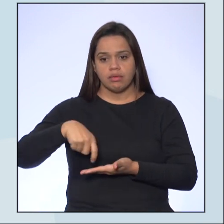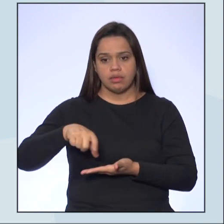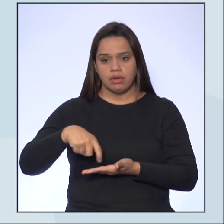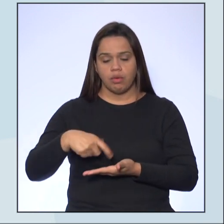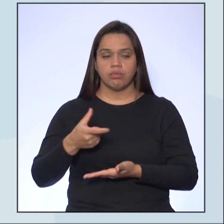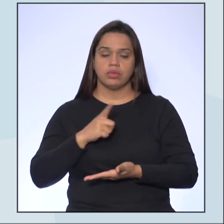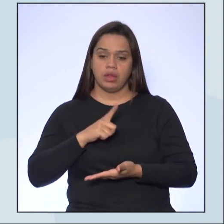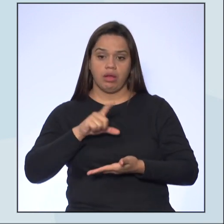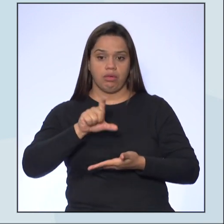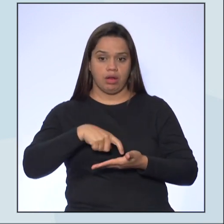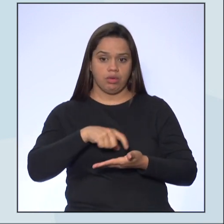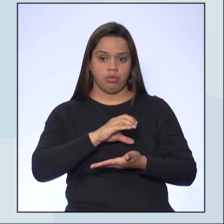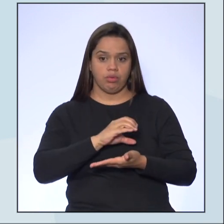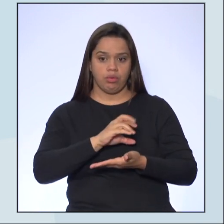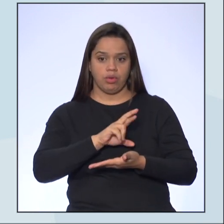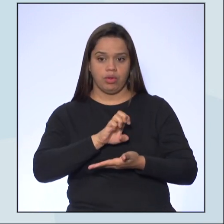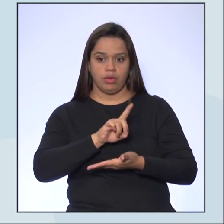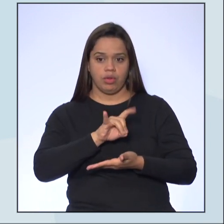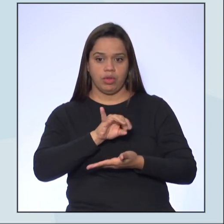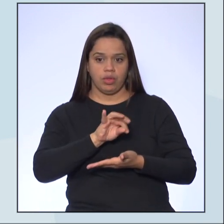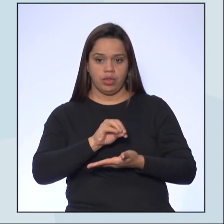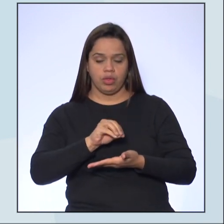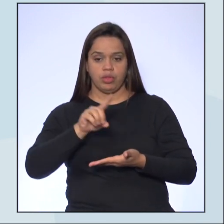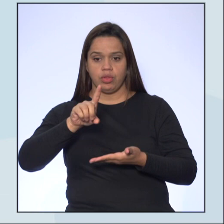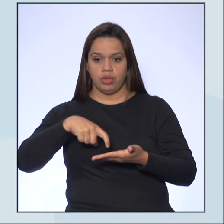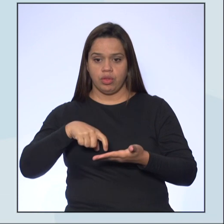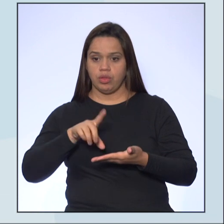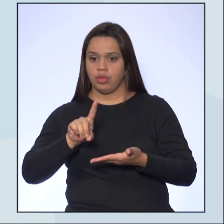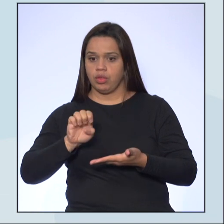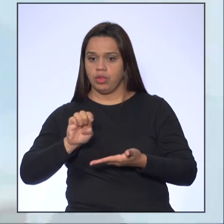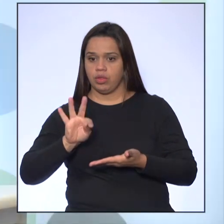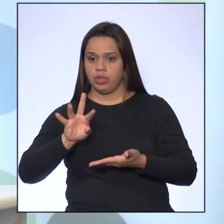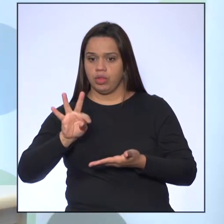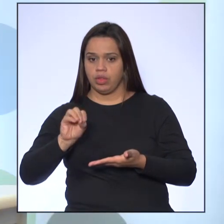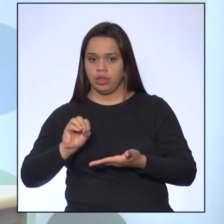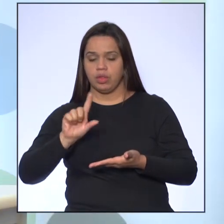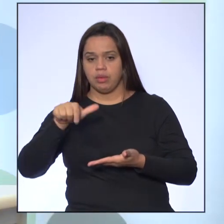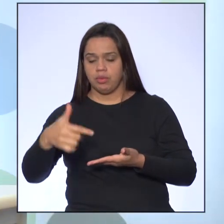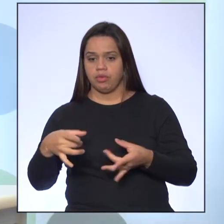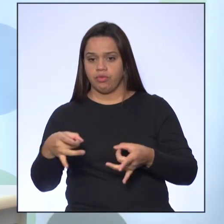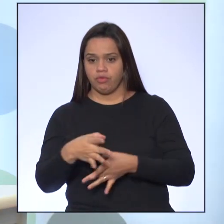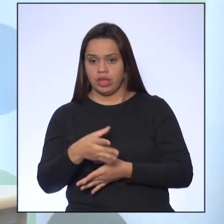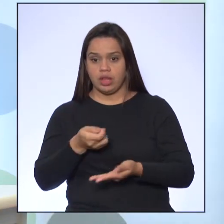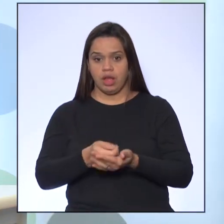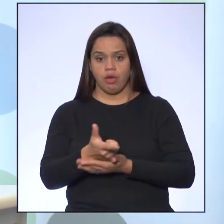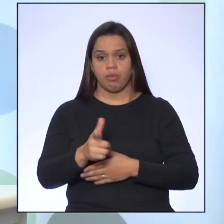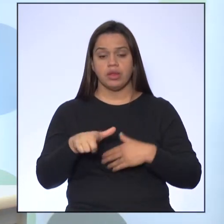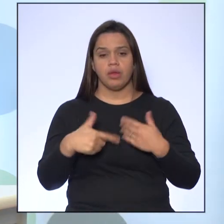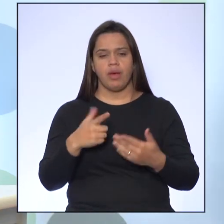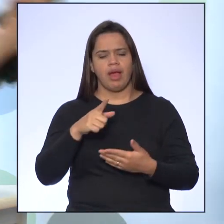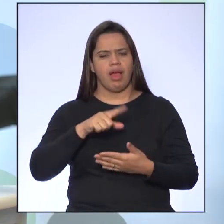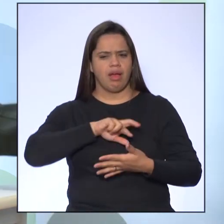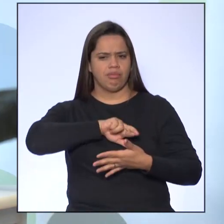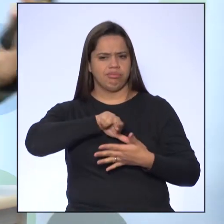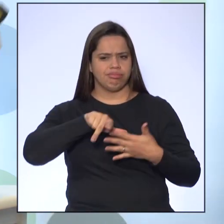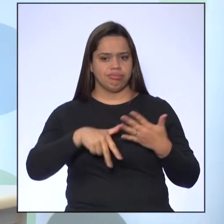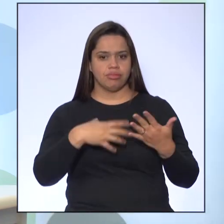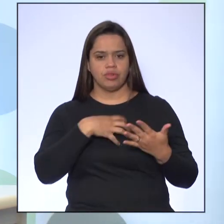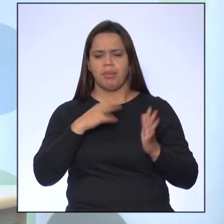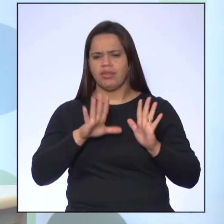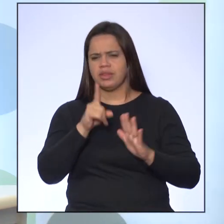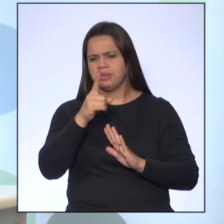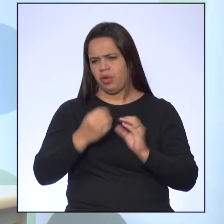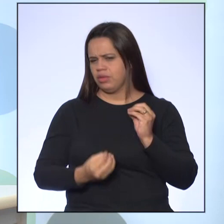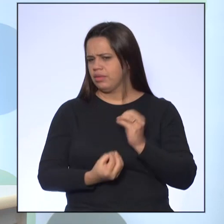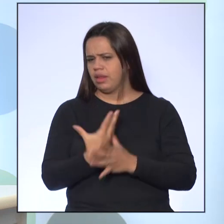tenho crédito ou débito. E aí eu encerraria a questão da compra. Então, essa é uma das formas, vocês podem criar da forma